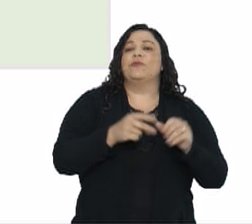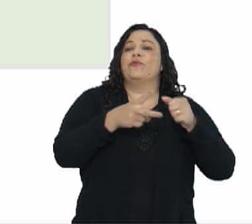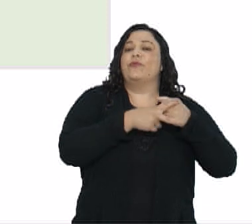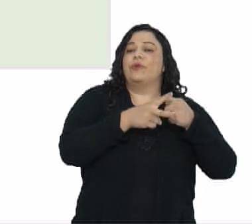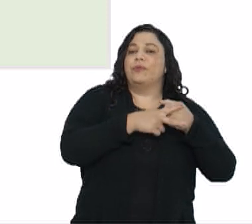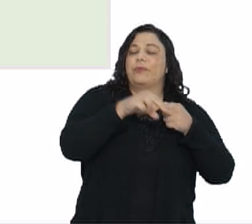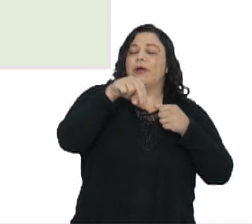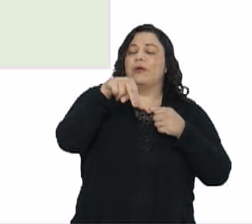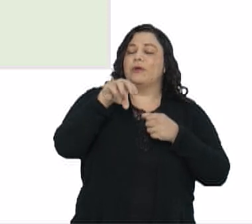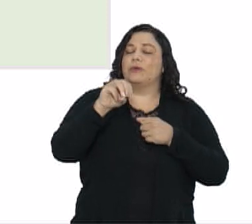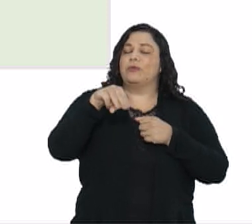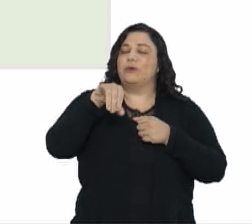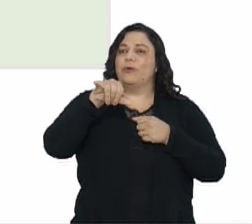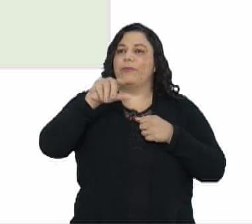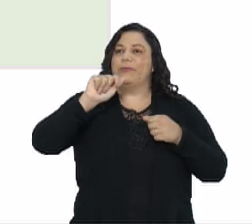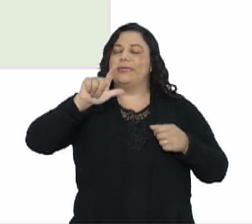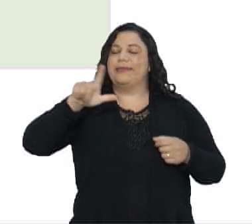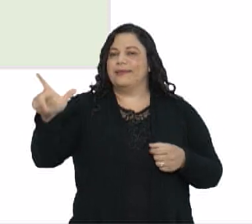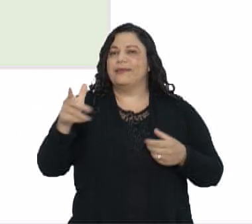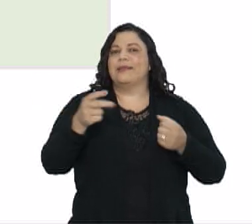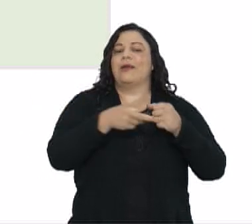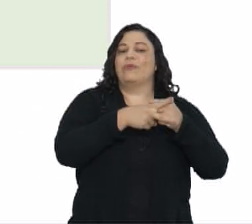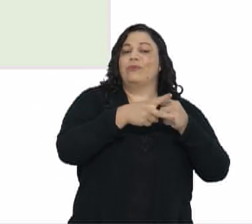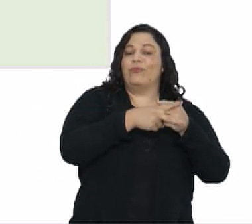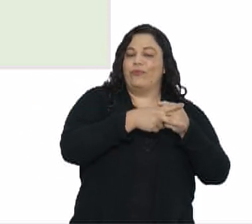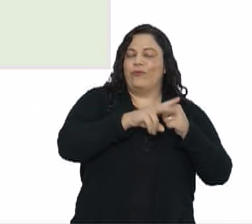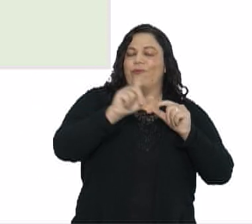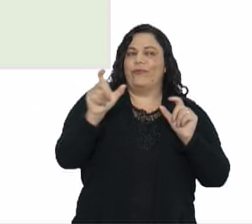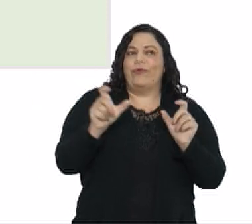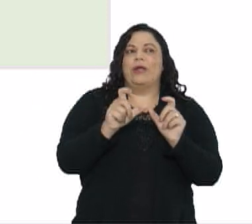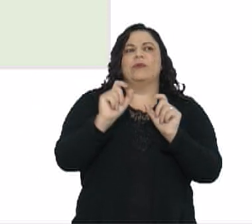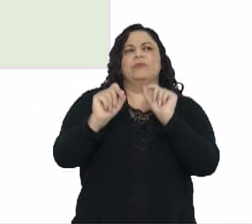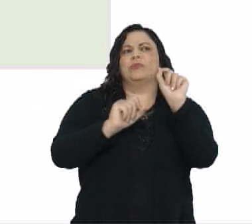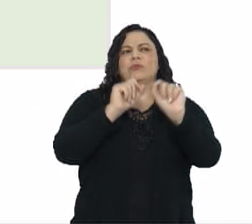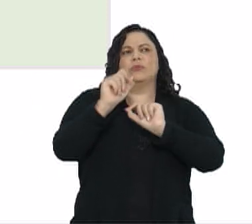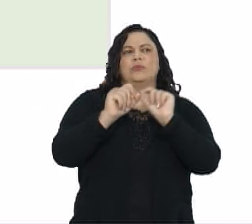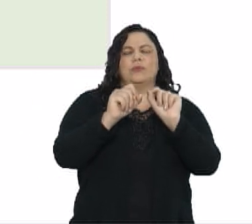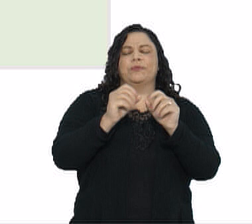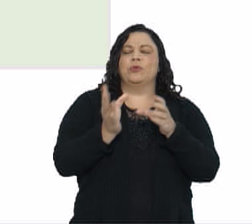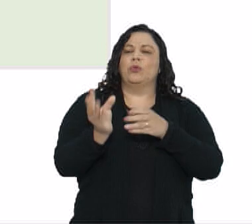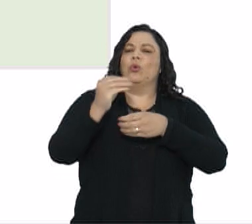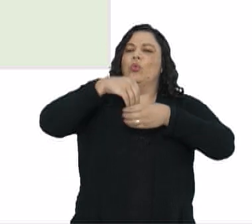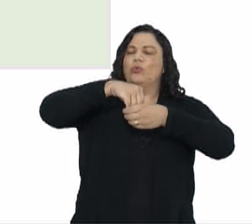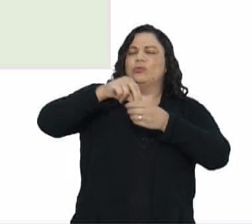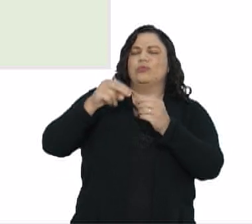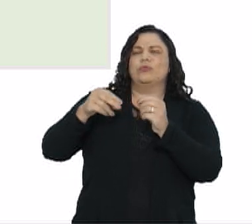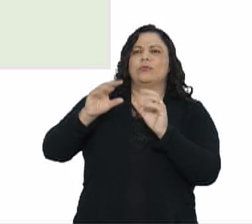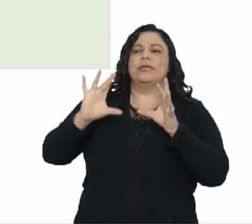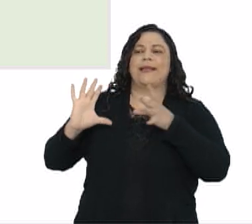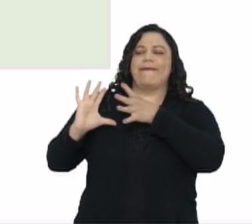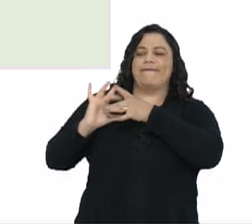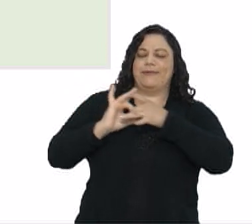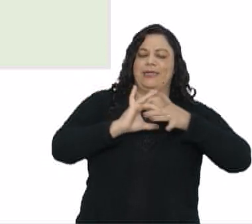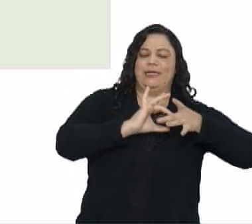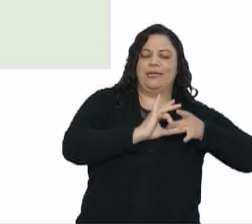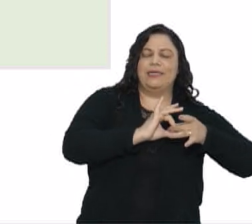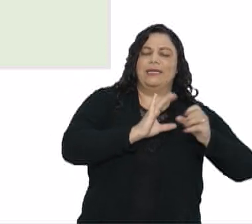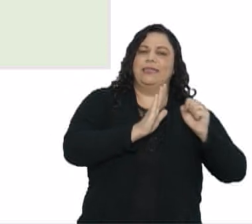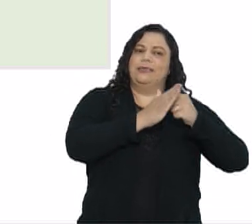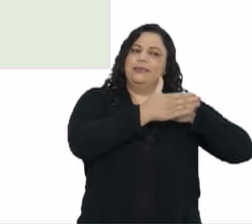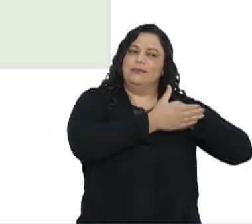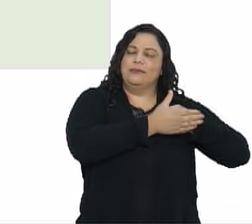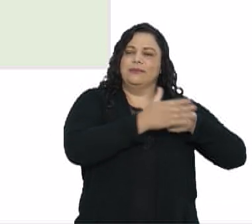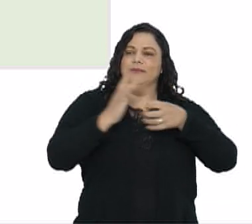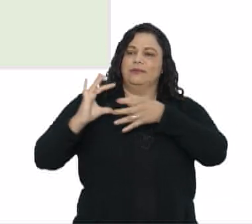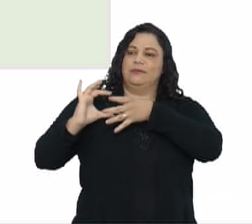Quando o predicado apresenta como núcleo um predicativo do sujeito, que se liga ao sujeito por meio de um verbo de